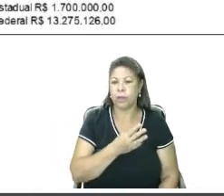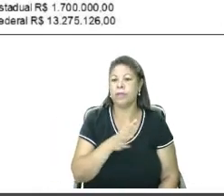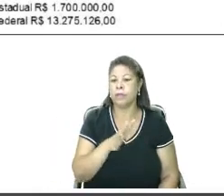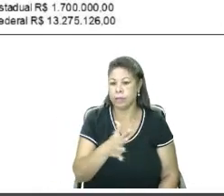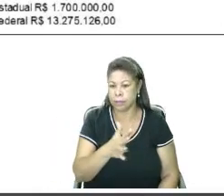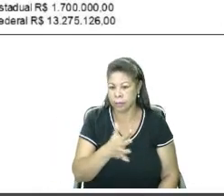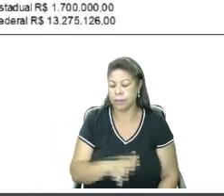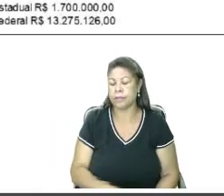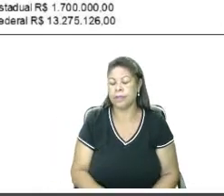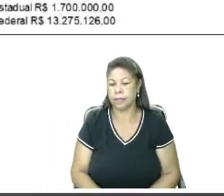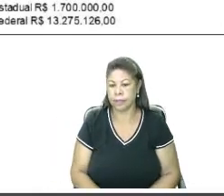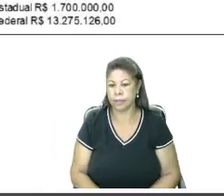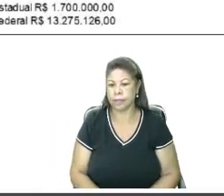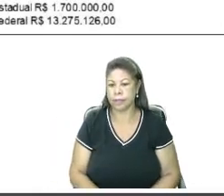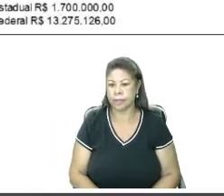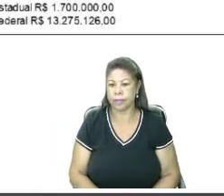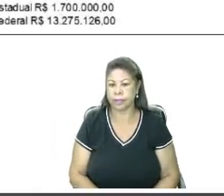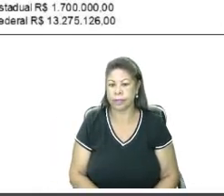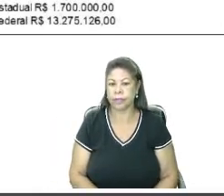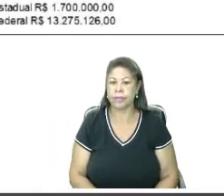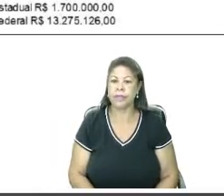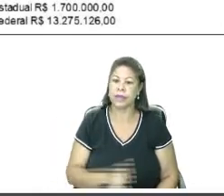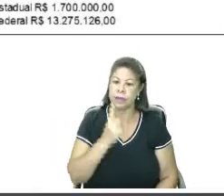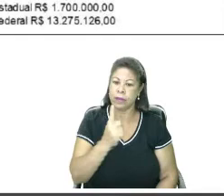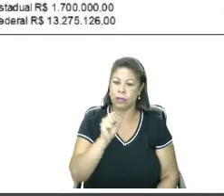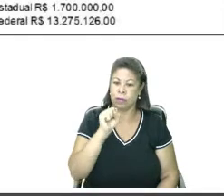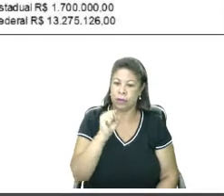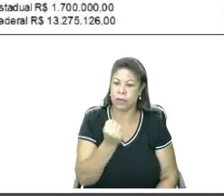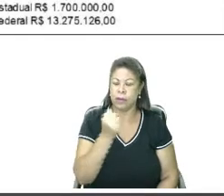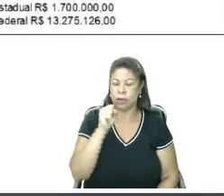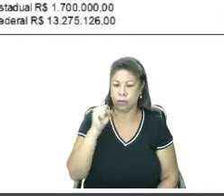290.071.905,44, R$